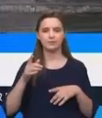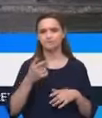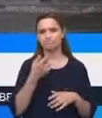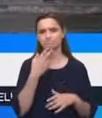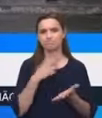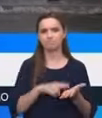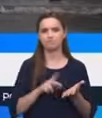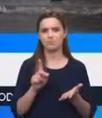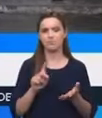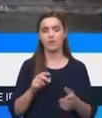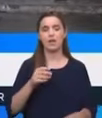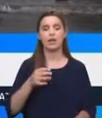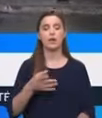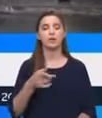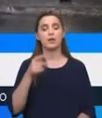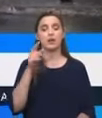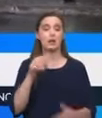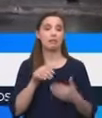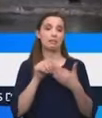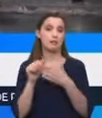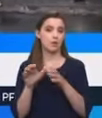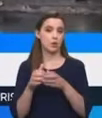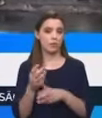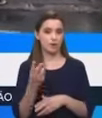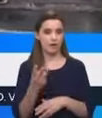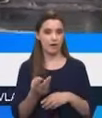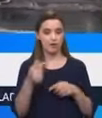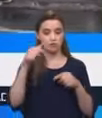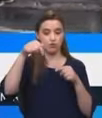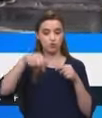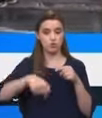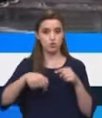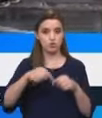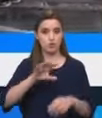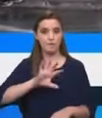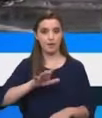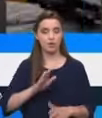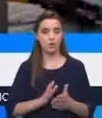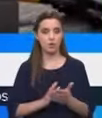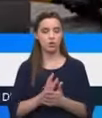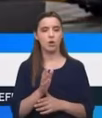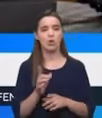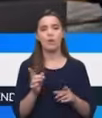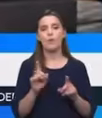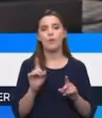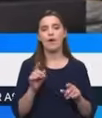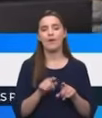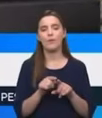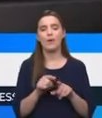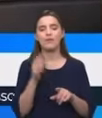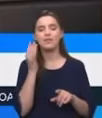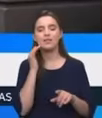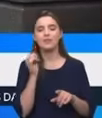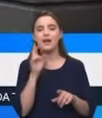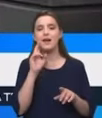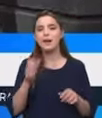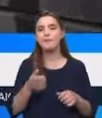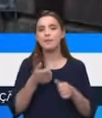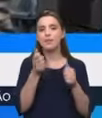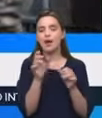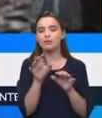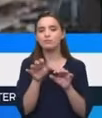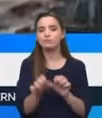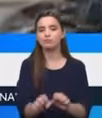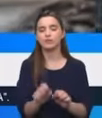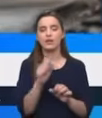perante uma imagem de uma tentativa de golpe de Estado que iria controlar a capital com uma coluna militar, mas sim perante alguém que está